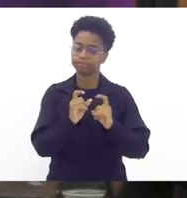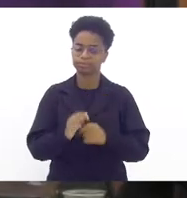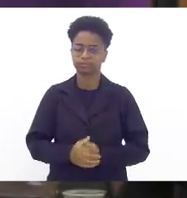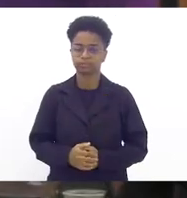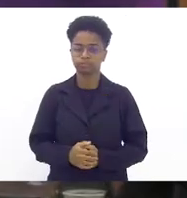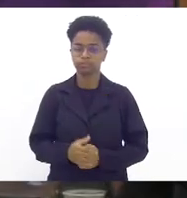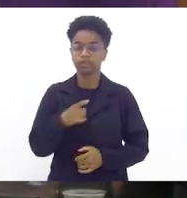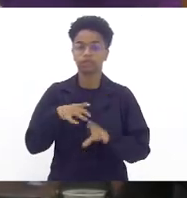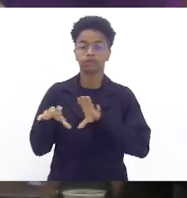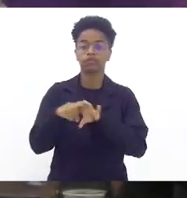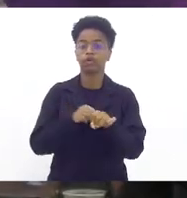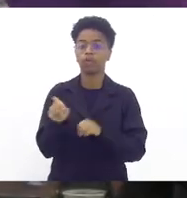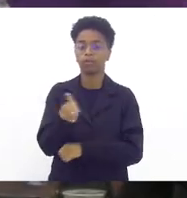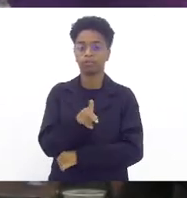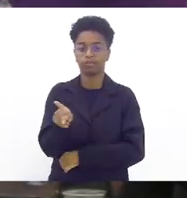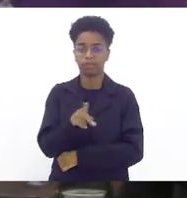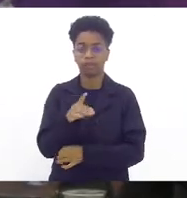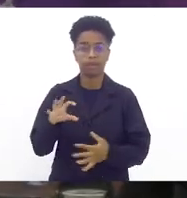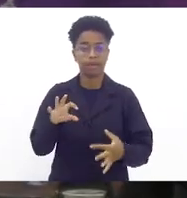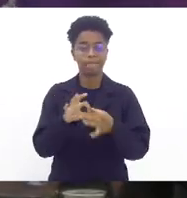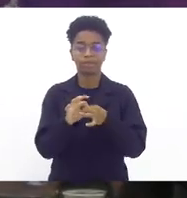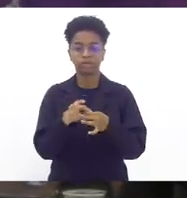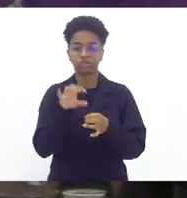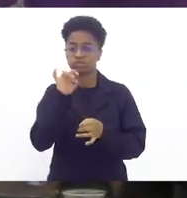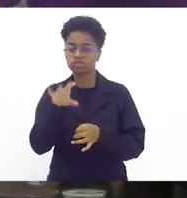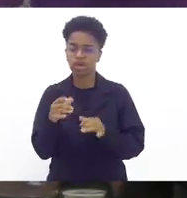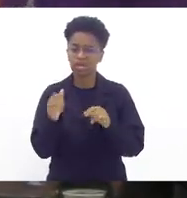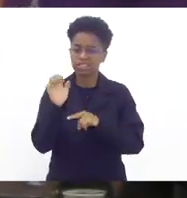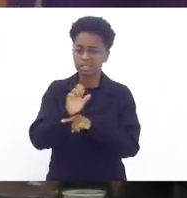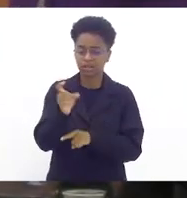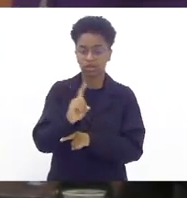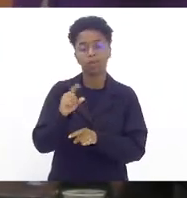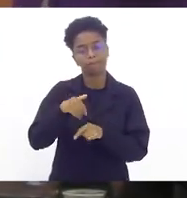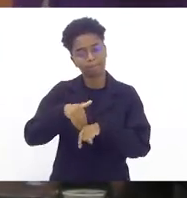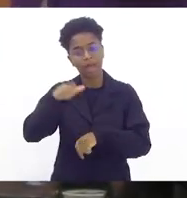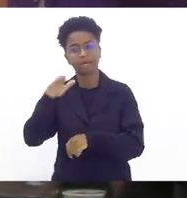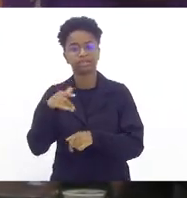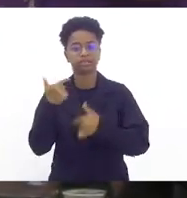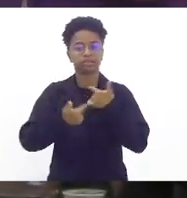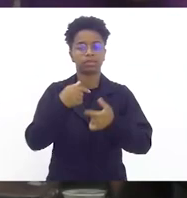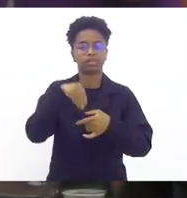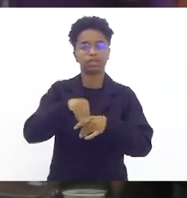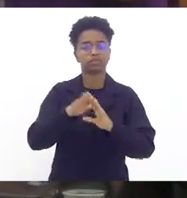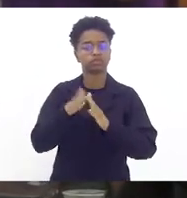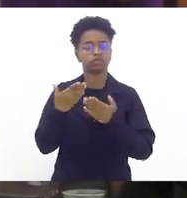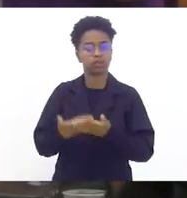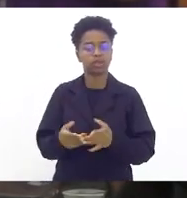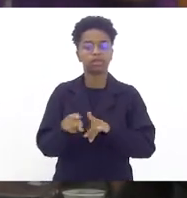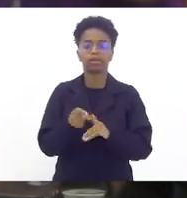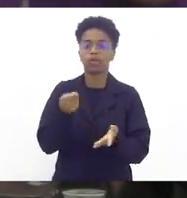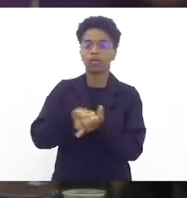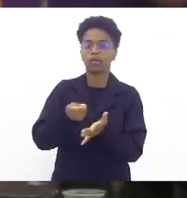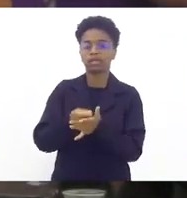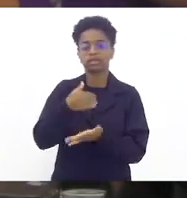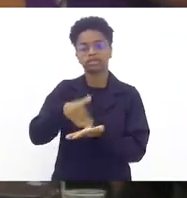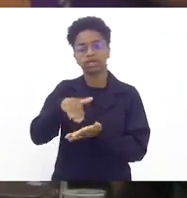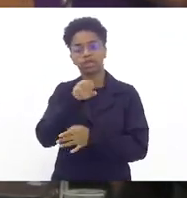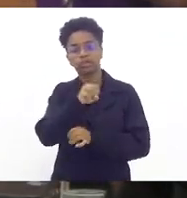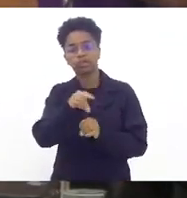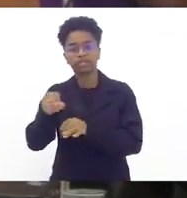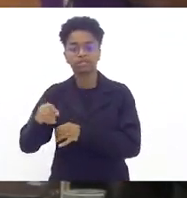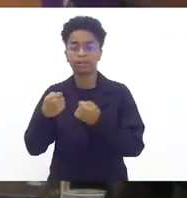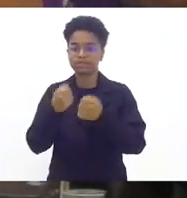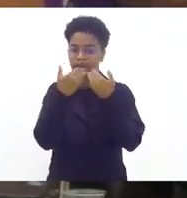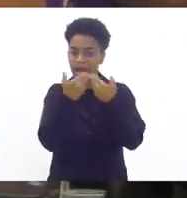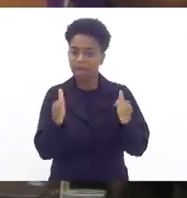Formação docente, parcerias além do Estado para trabalhar nas escolas e exigir que a Seduc abra as escolas